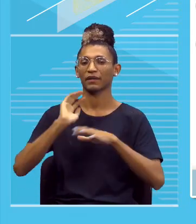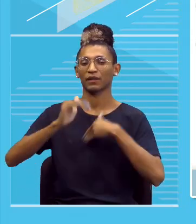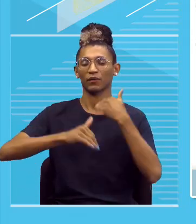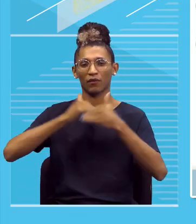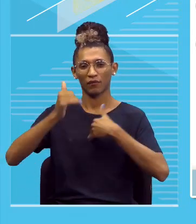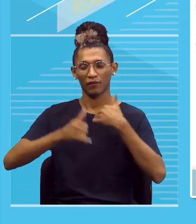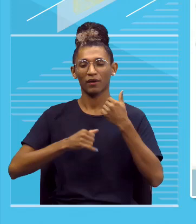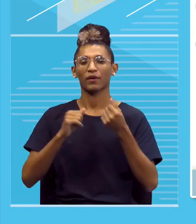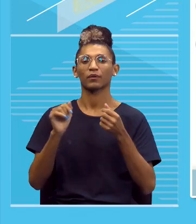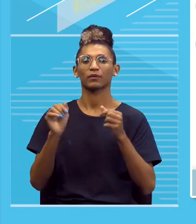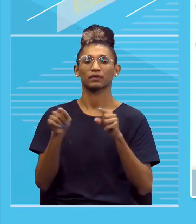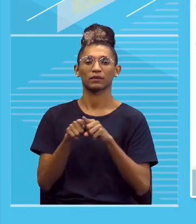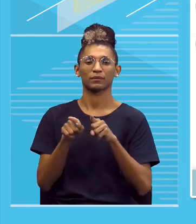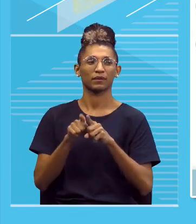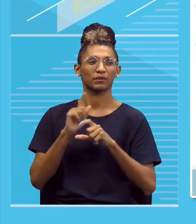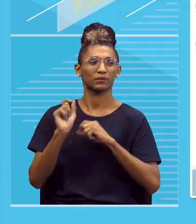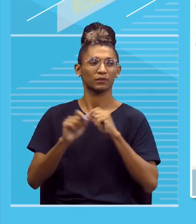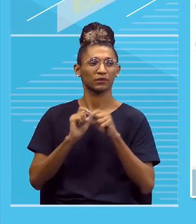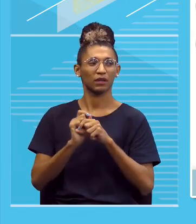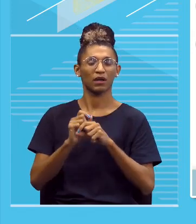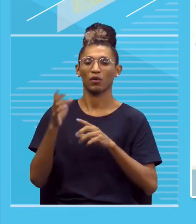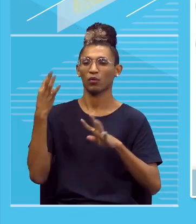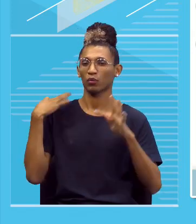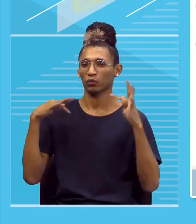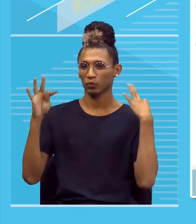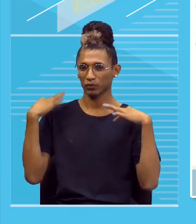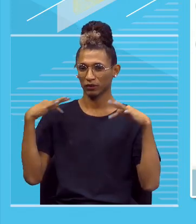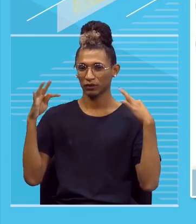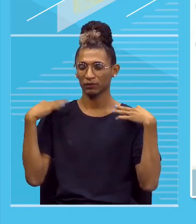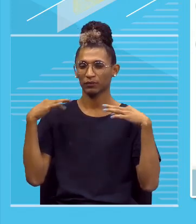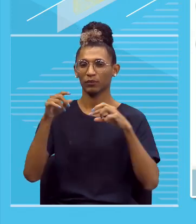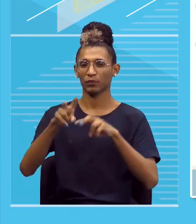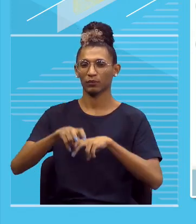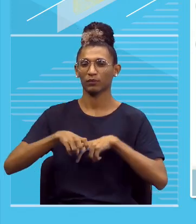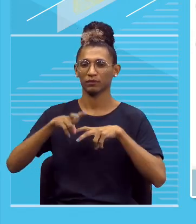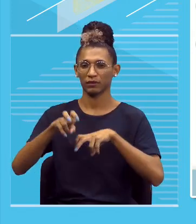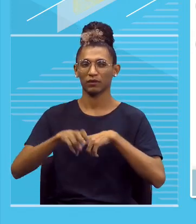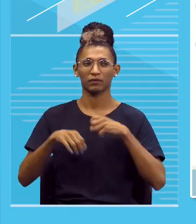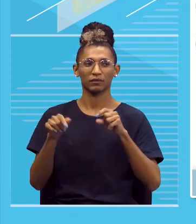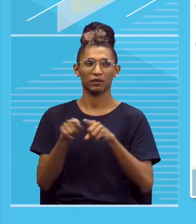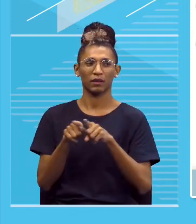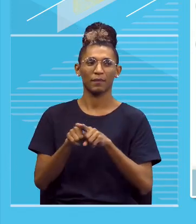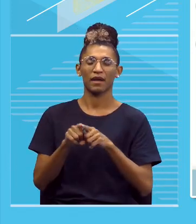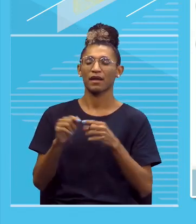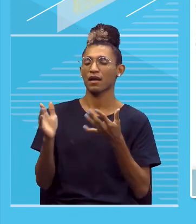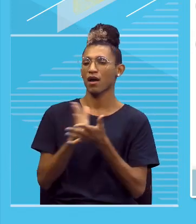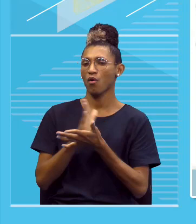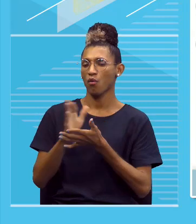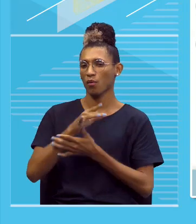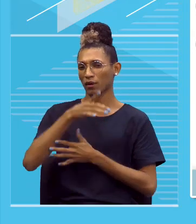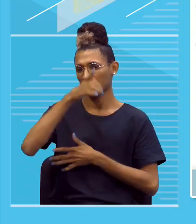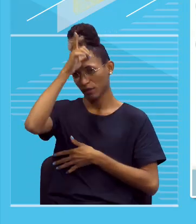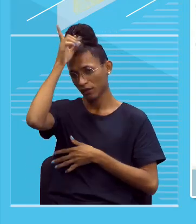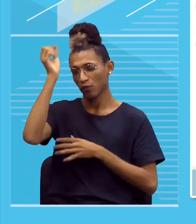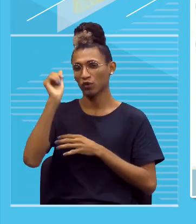essa questão do Turismo Rural hotéis fazendas